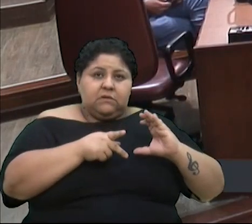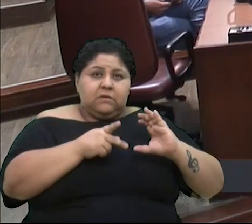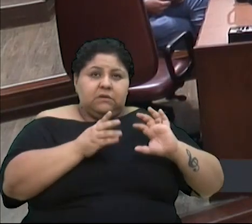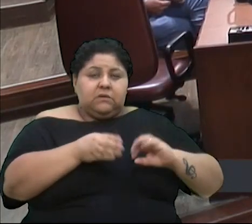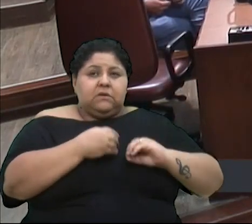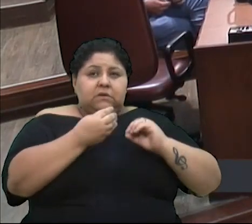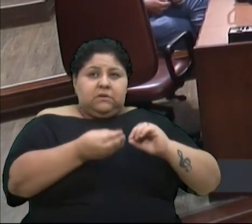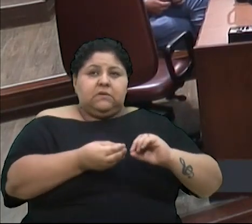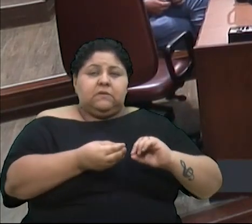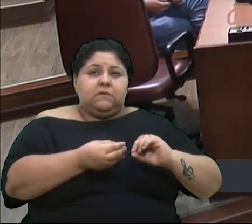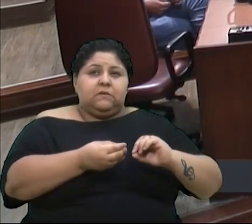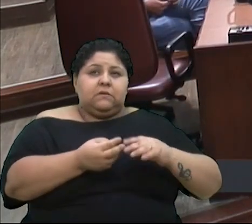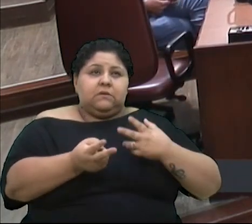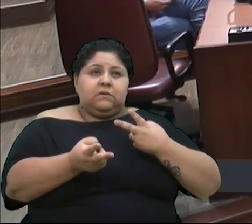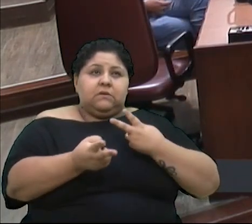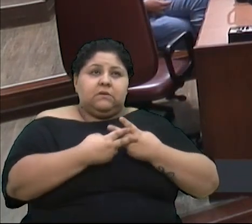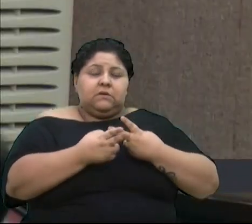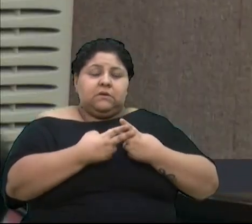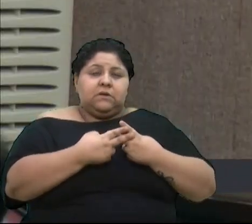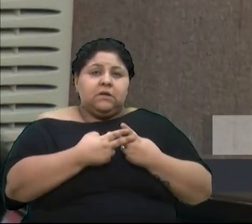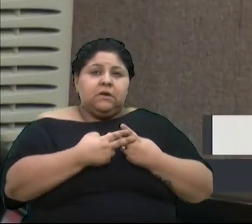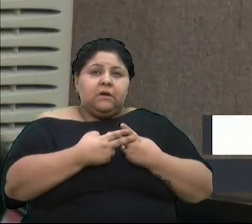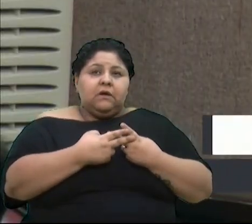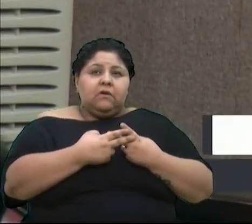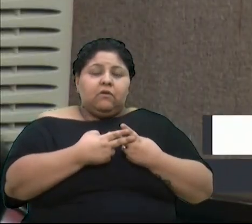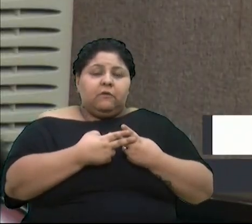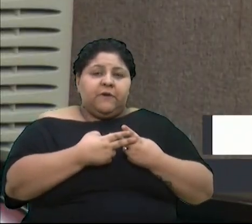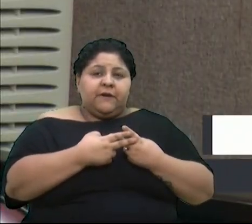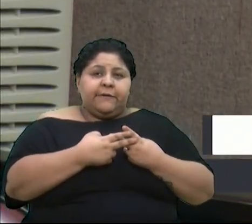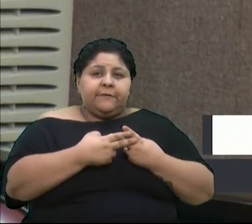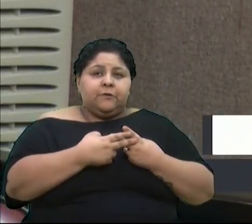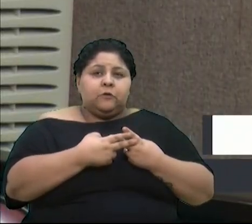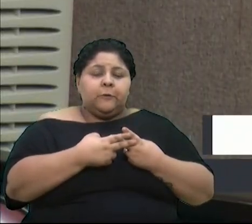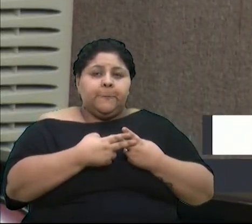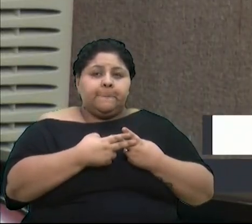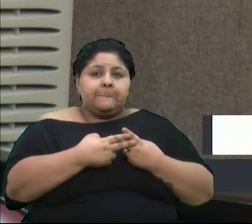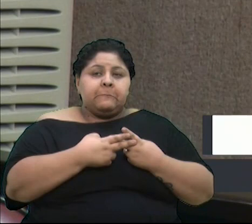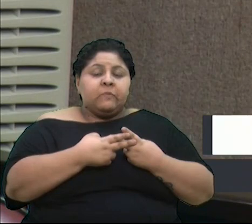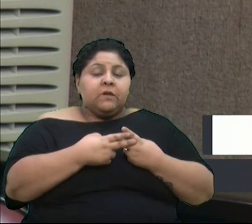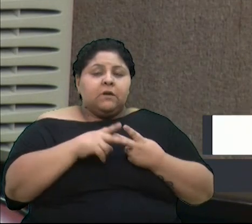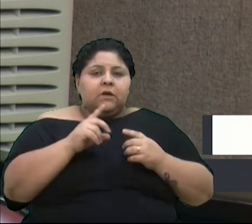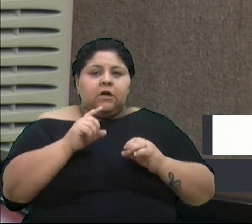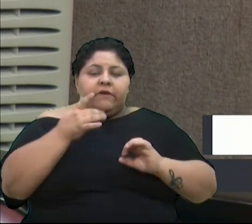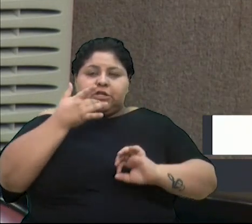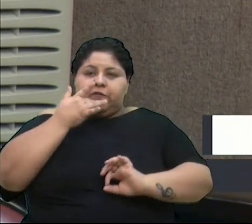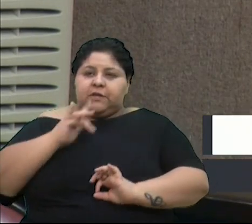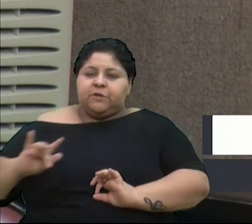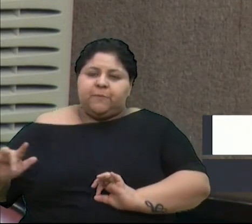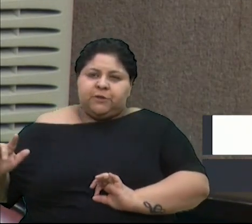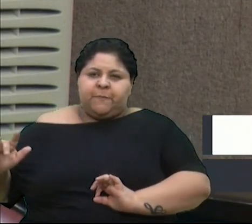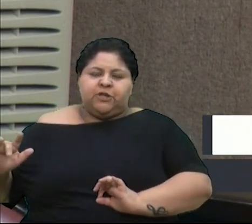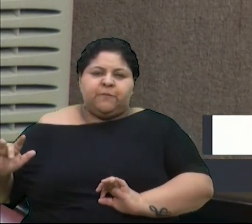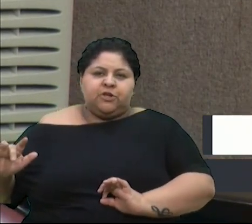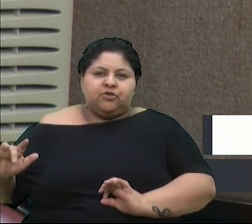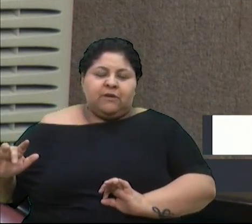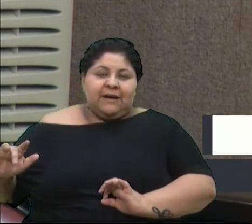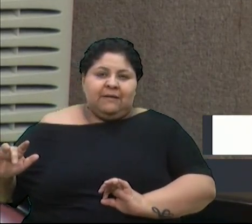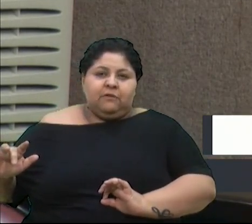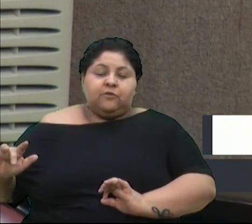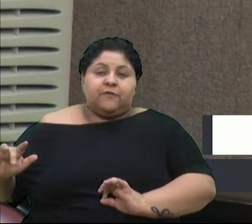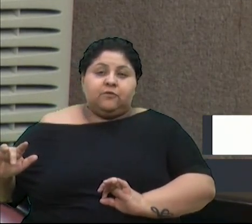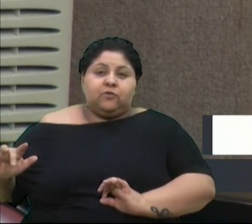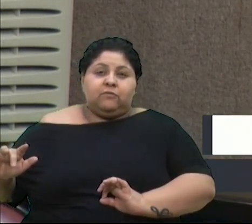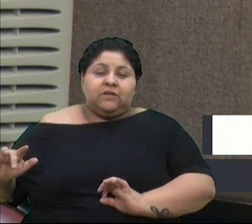der rebelião no presídio, a primeira a chegar antes da polícia, e agora que estão assassinando crianças lá, eu estou esperando que ela venha a